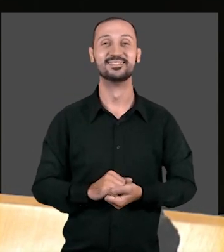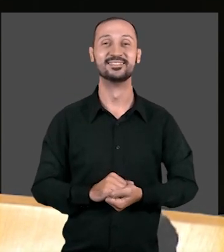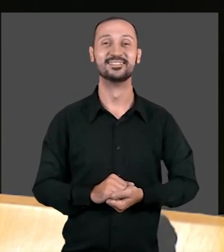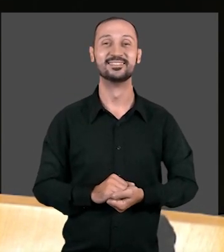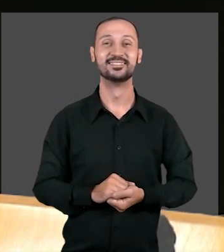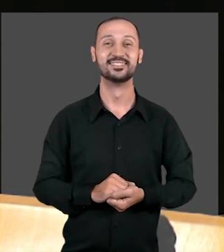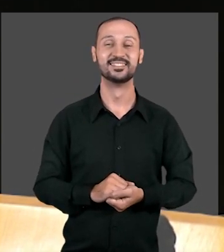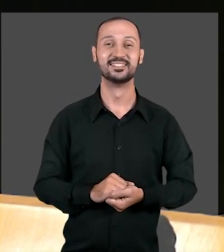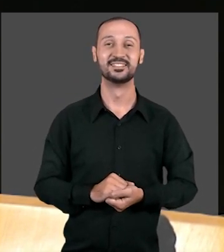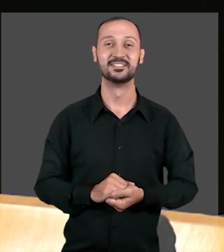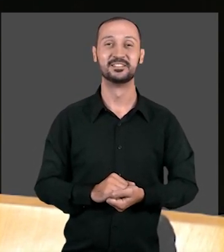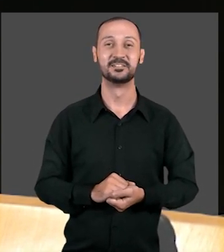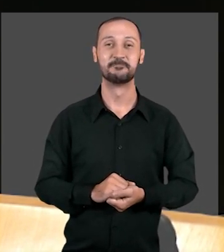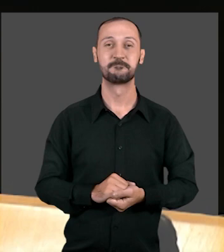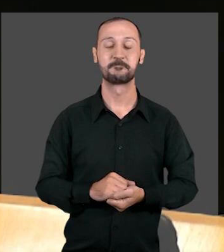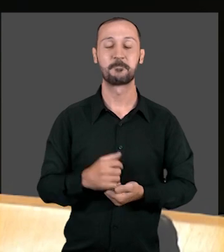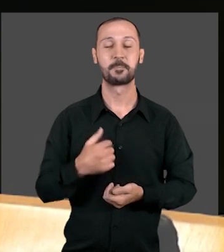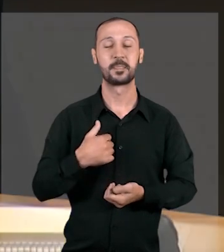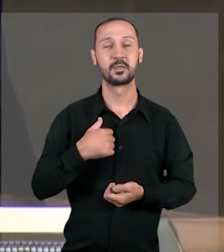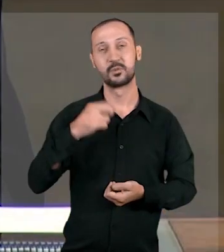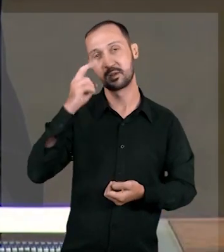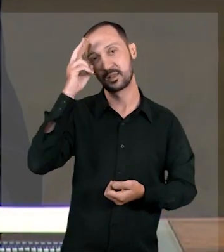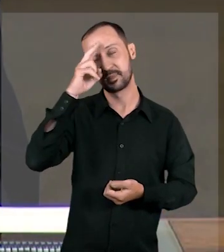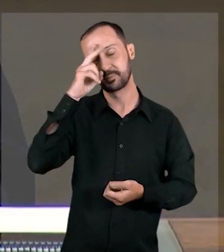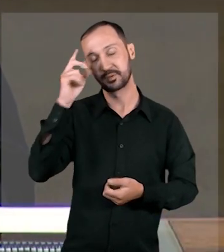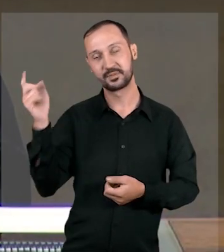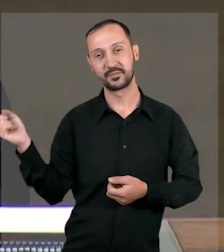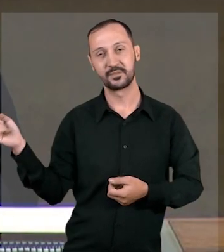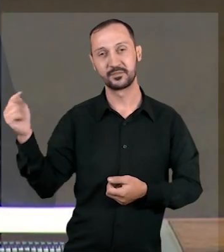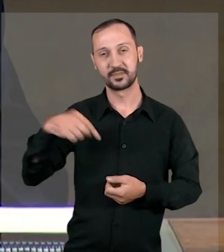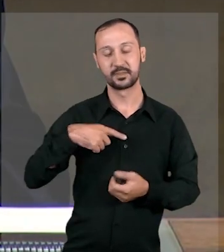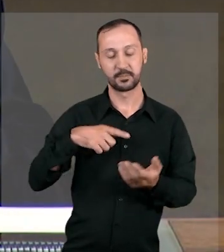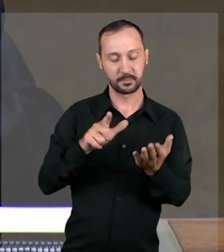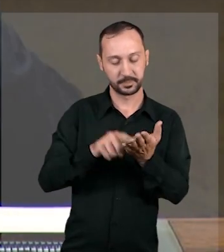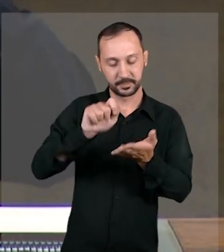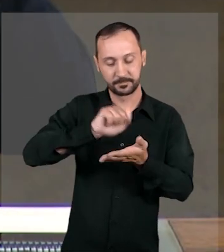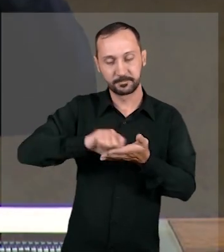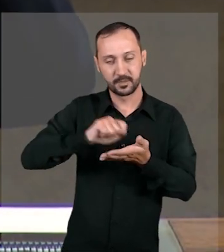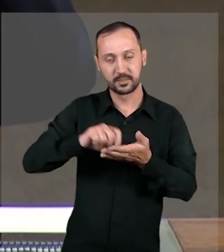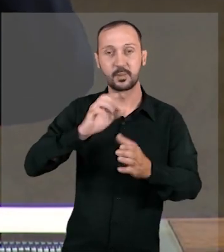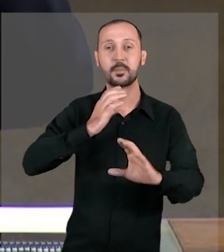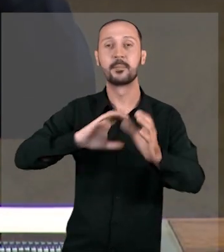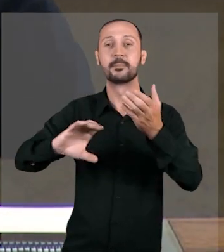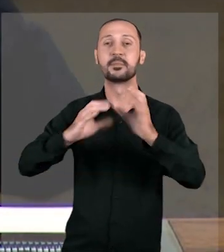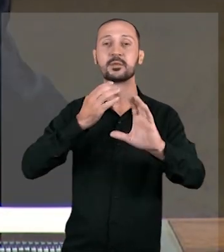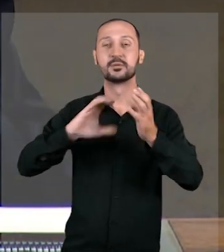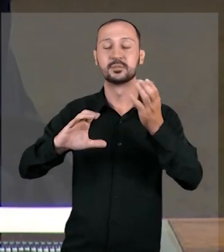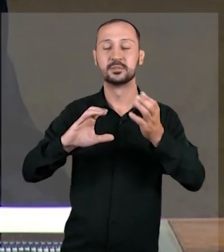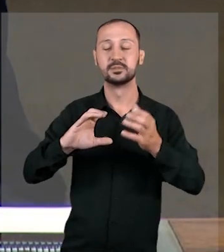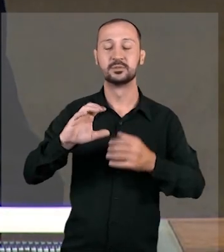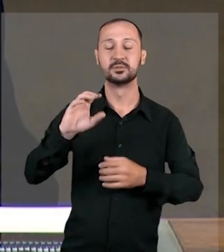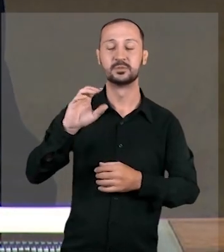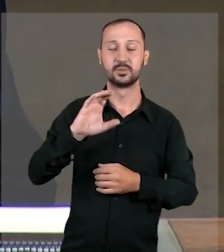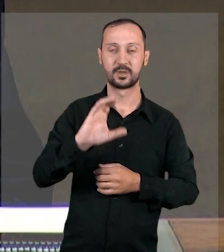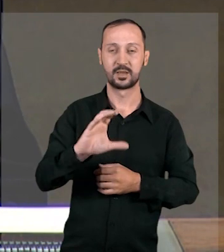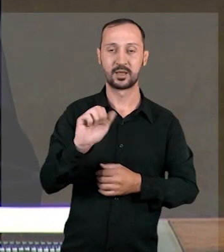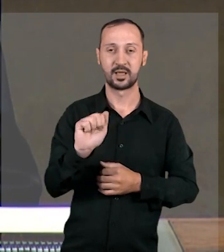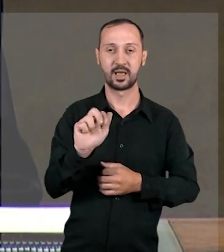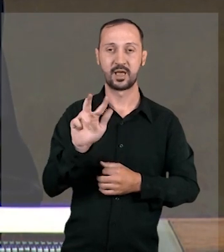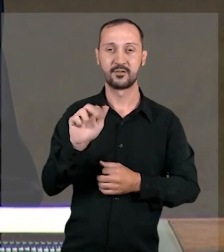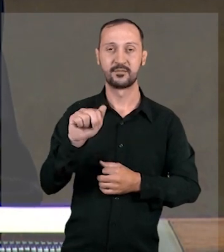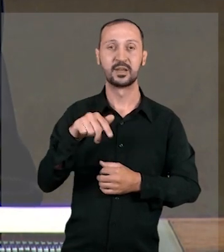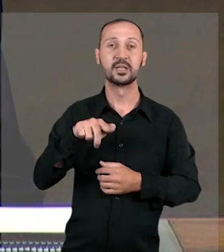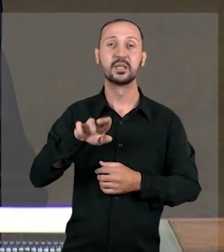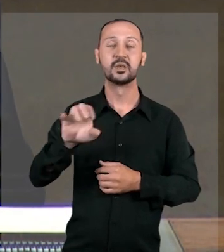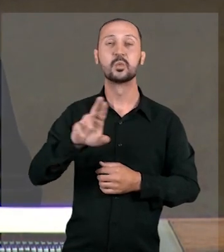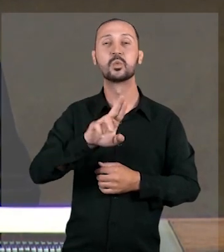Mas eu me lembrei, quando vinha para cá, e até fiz a anotação, tem uma música do Nelson Cavaquinho, que chama-se